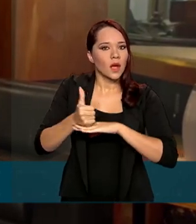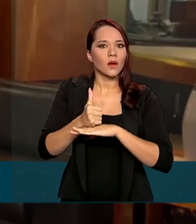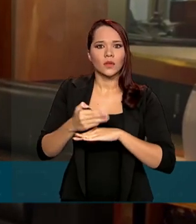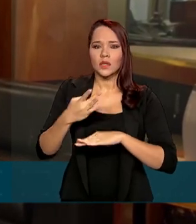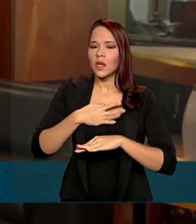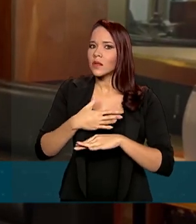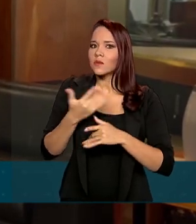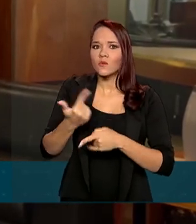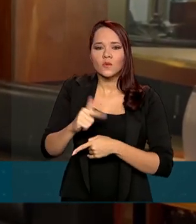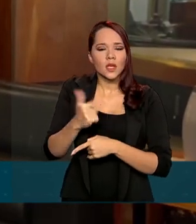bravos heróis, não teriam segurança.